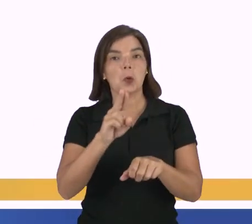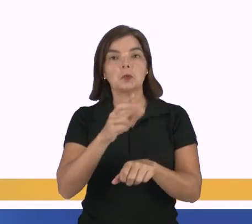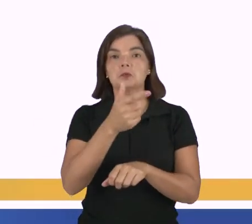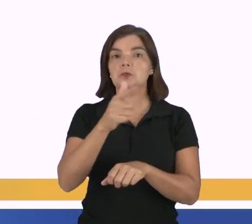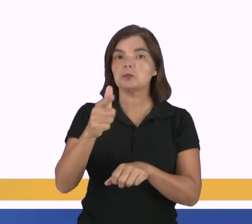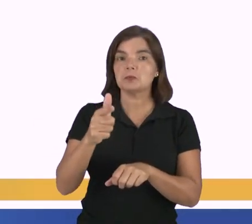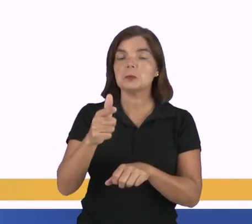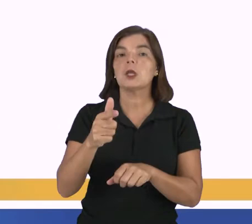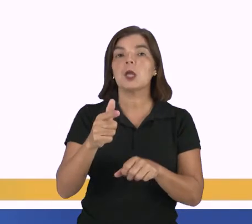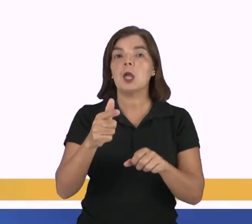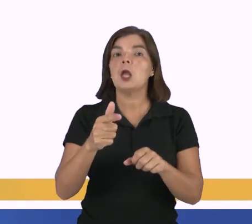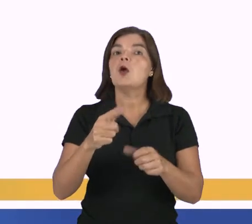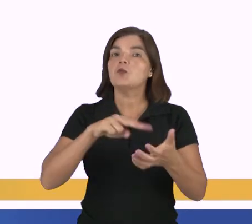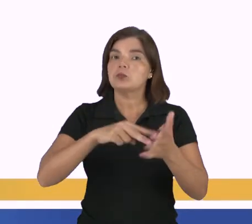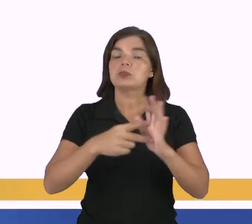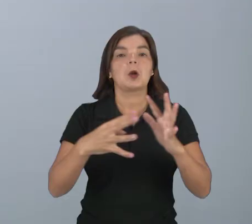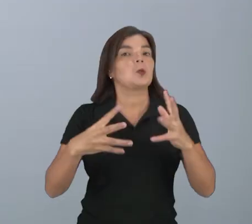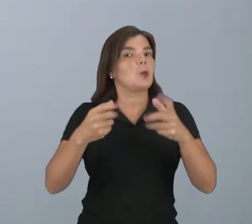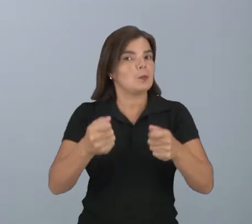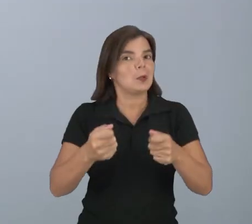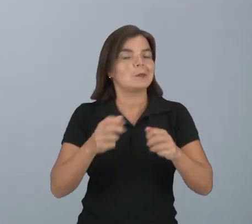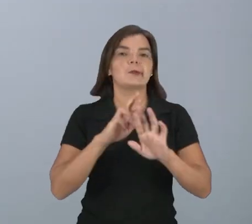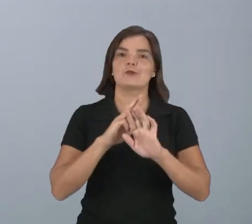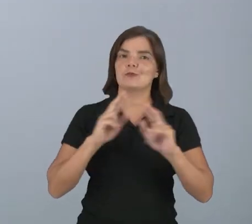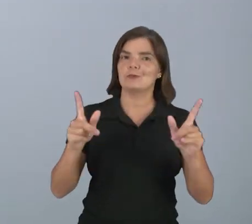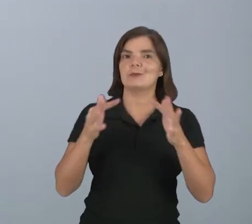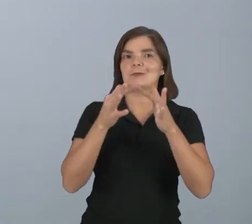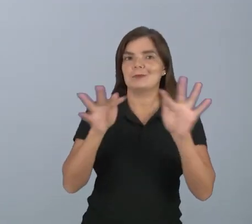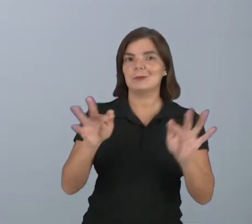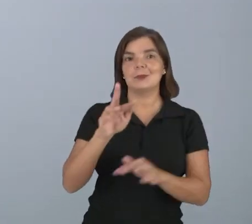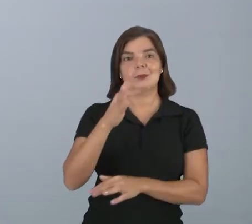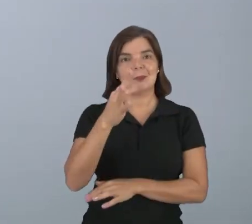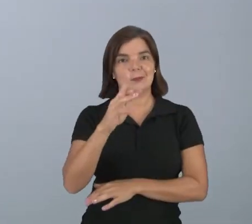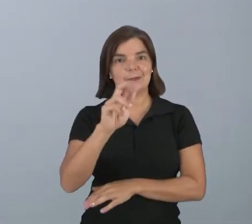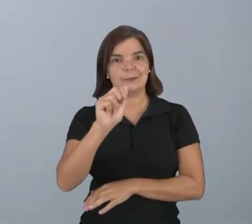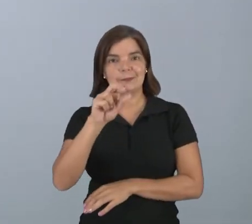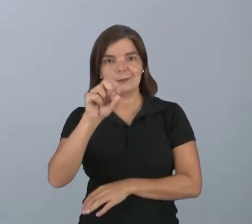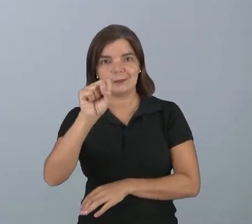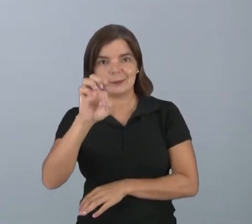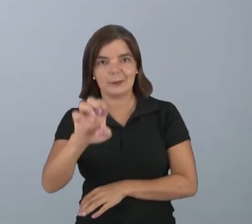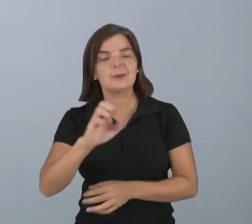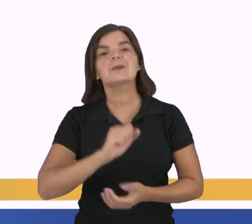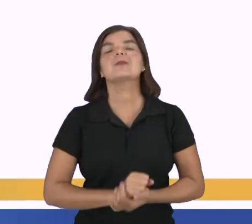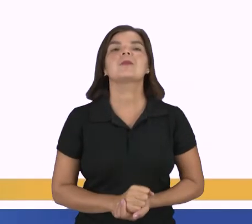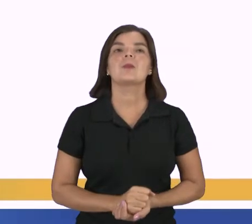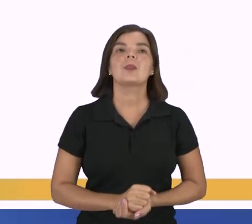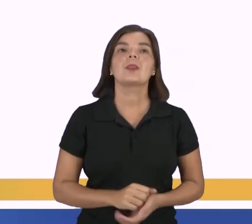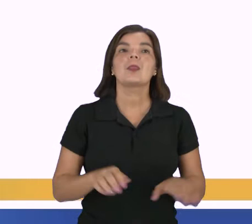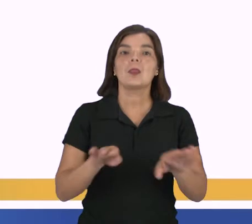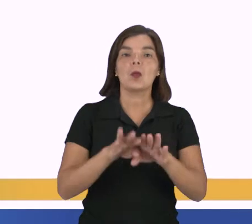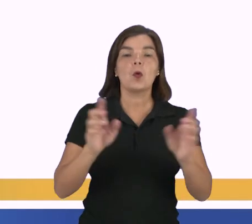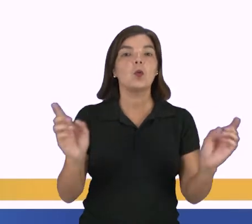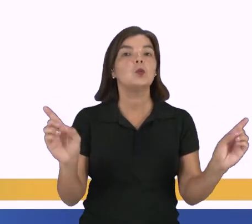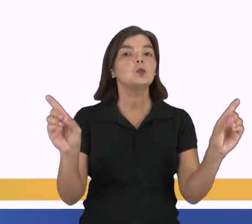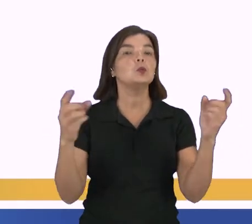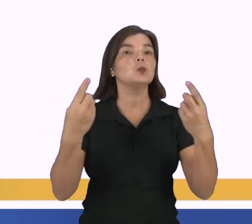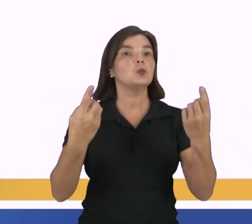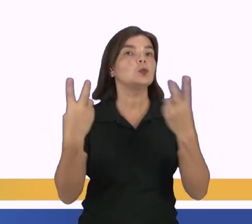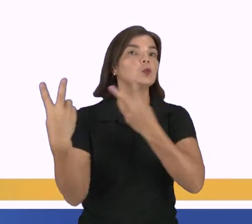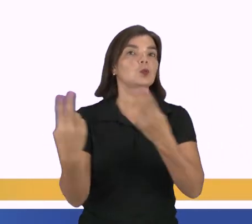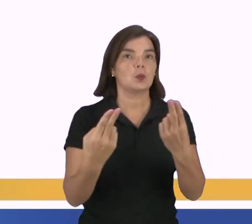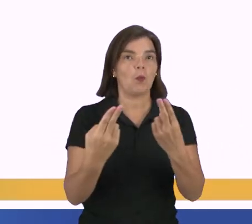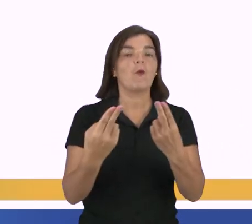sentido completo, tá bom? Diferente da frase, tá bom? O empate favoreceu os donos da